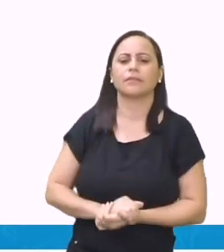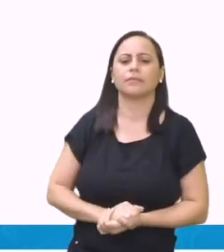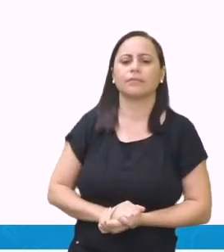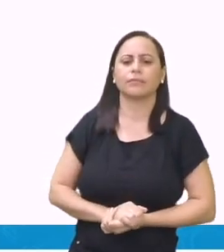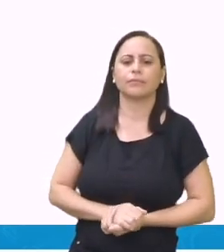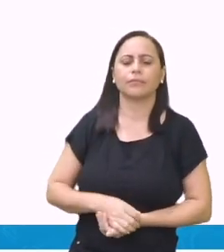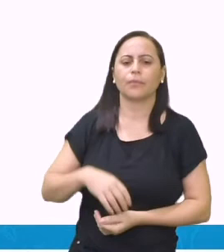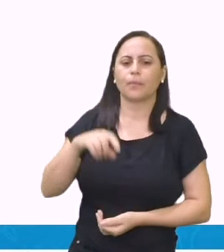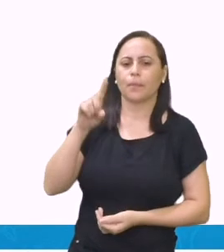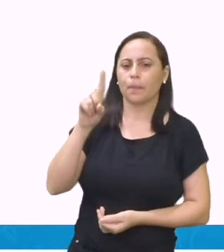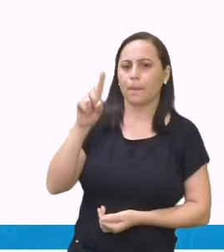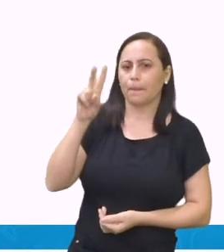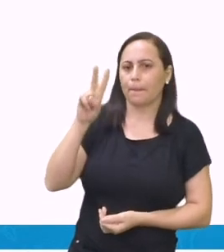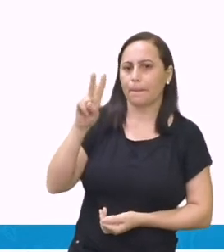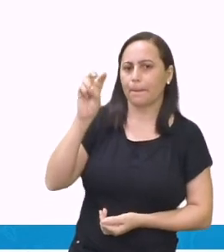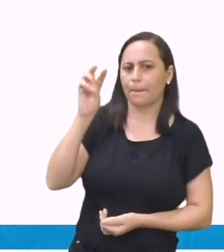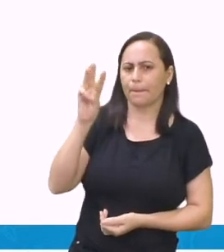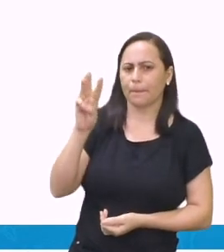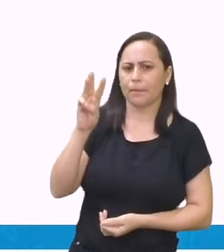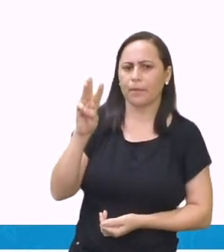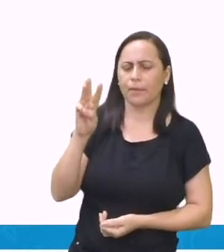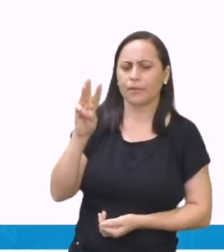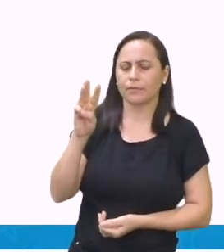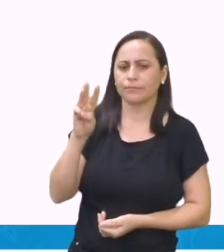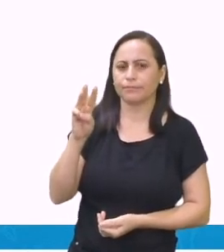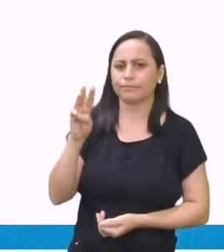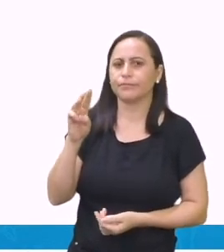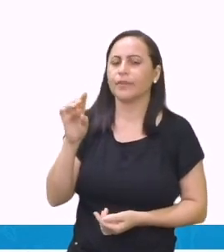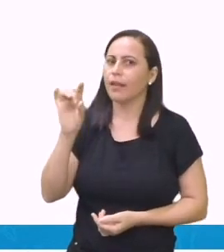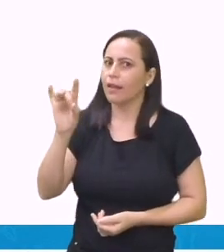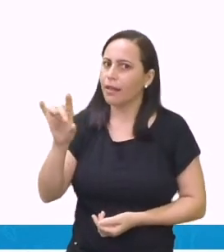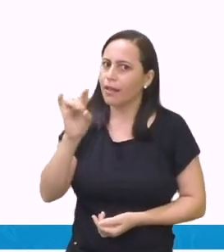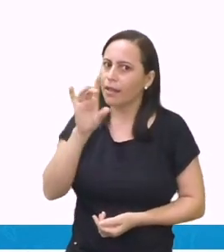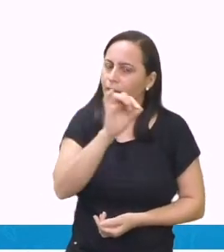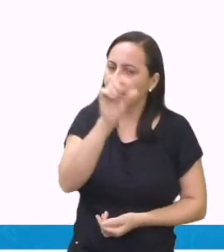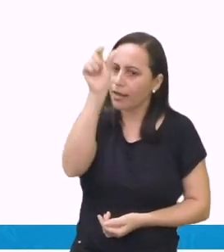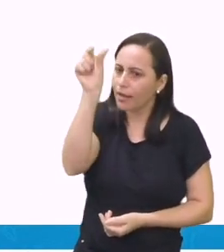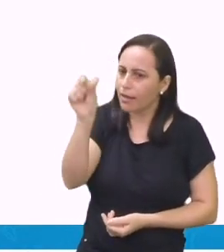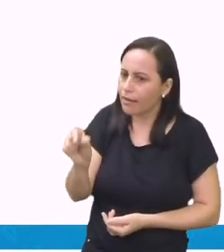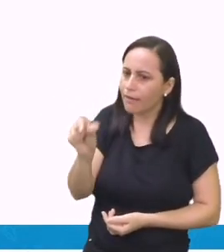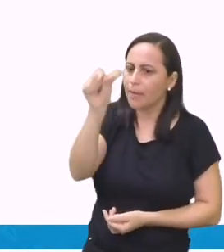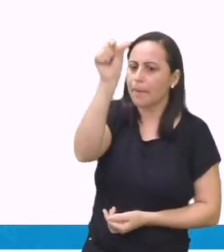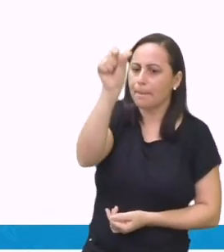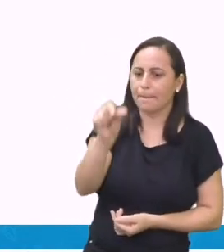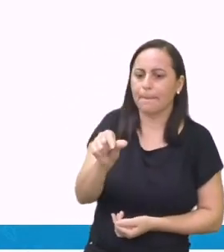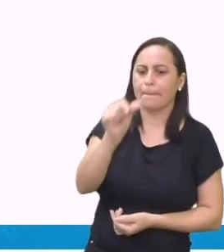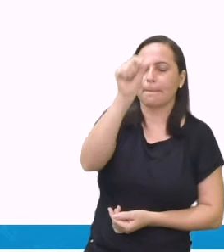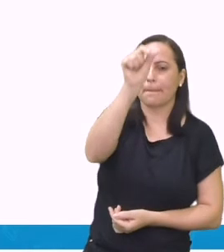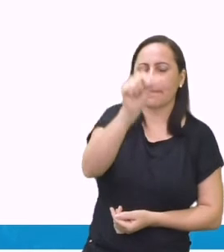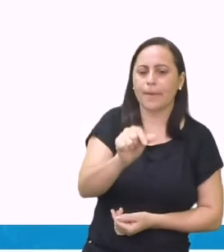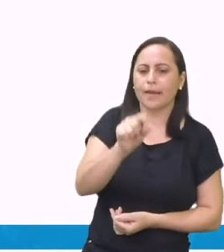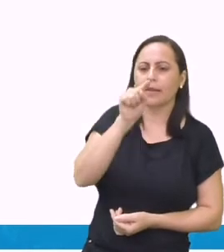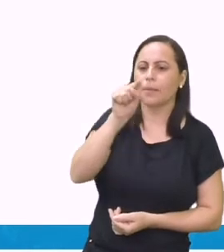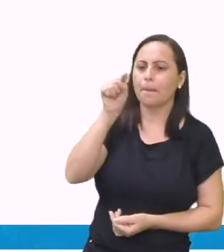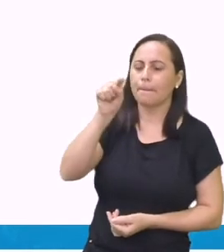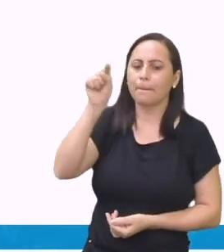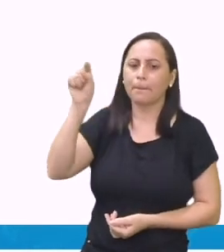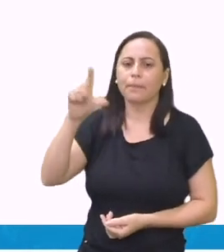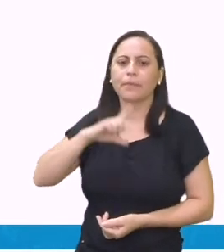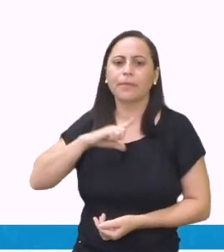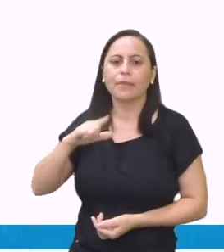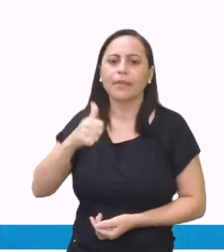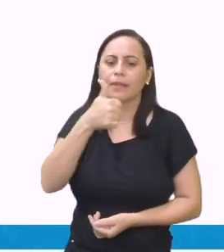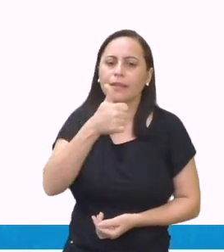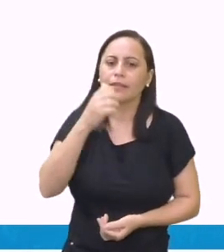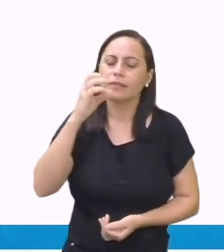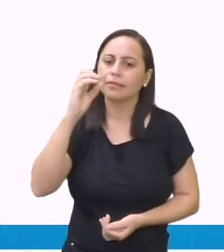2, 3. Professora, por quê? Cada uma dessas barrinhas aqui possui 10 unidades. Então, cada